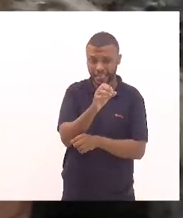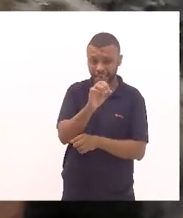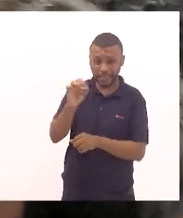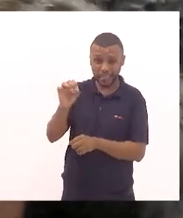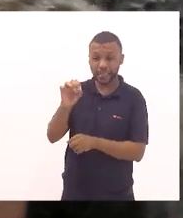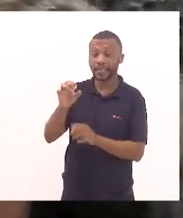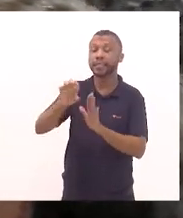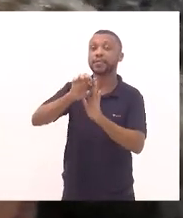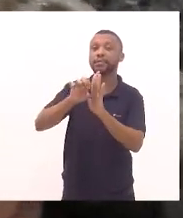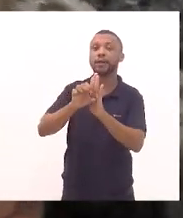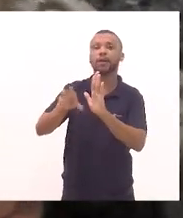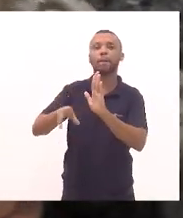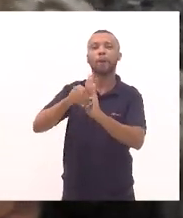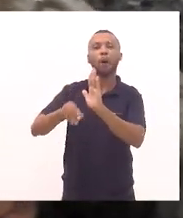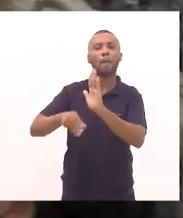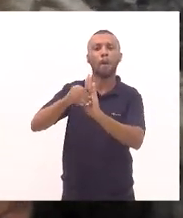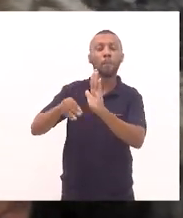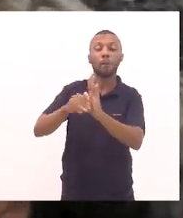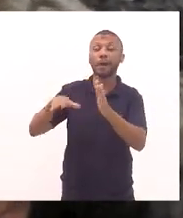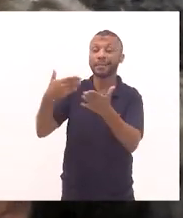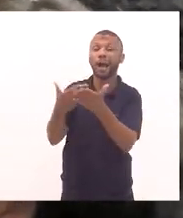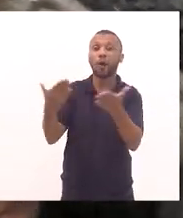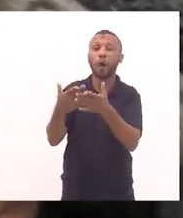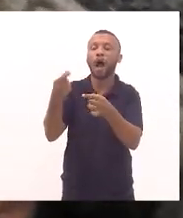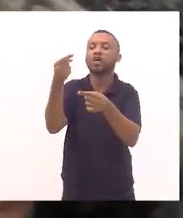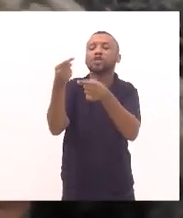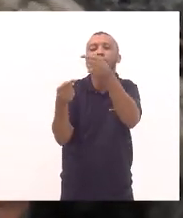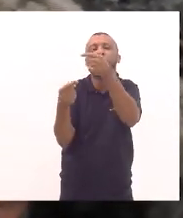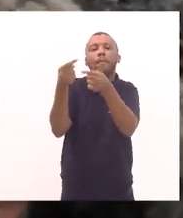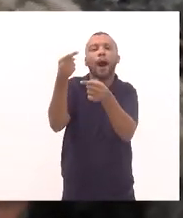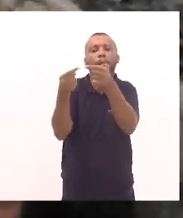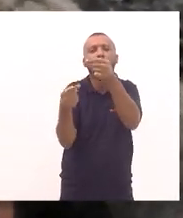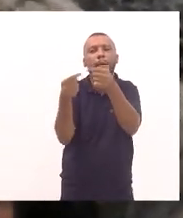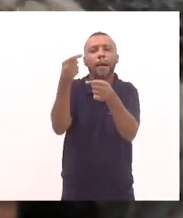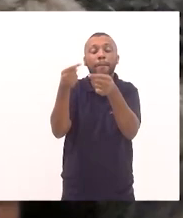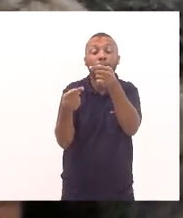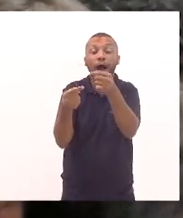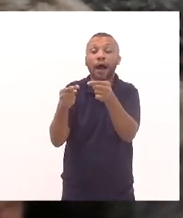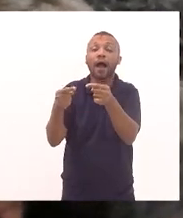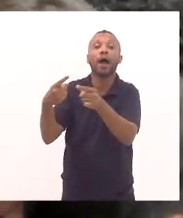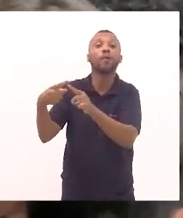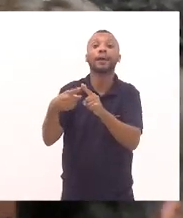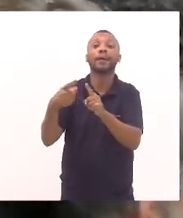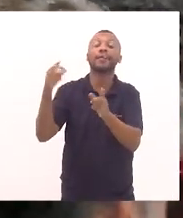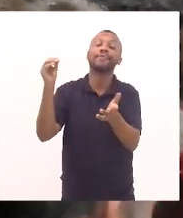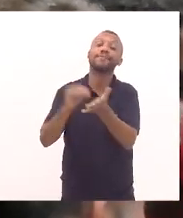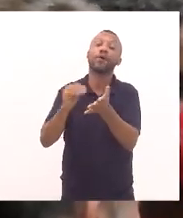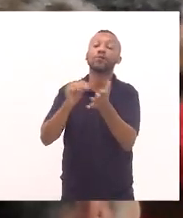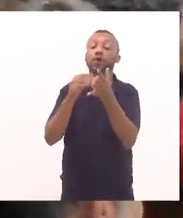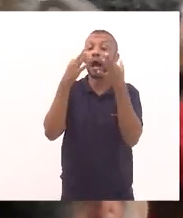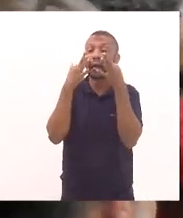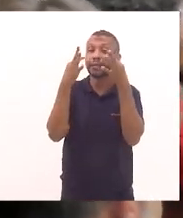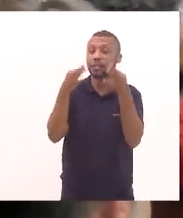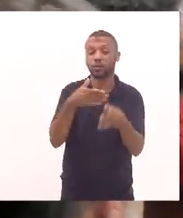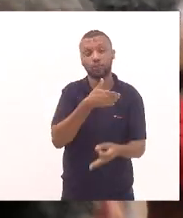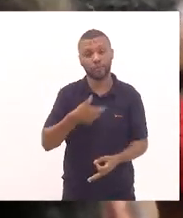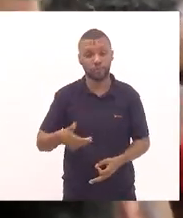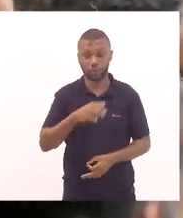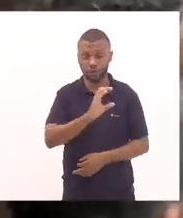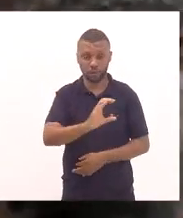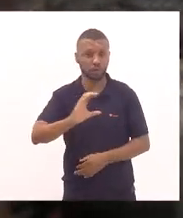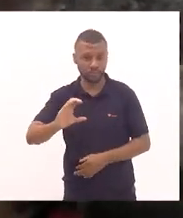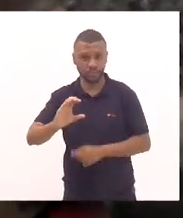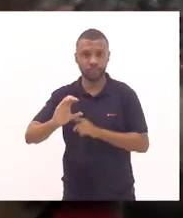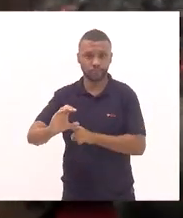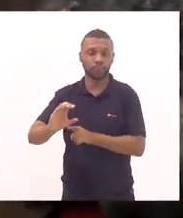enfermeira Rejane. Se a gente está até agora dialogando, é porque não houve cuidado do governador Cláudio